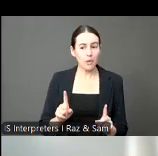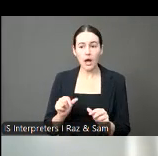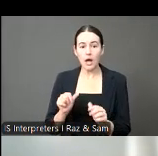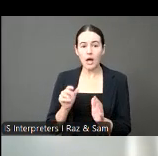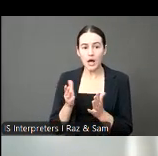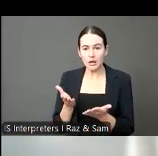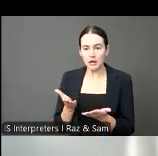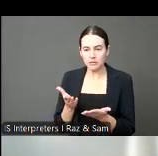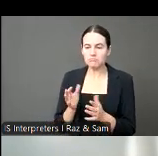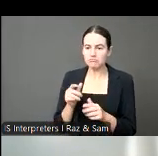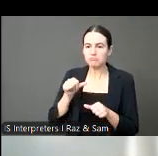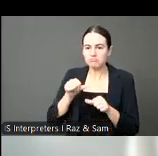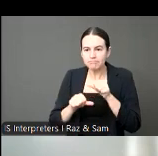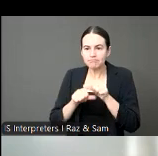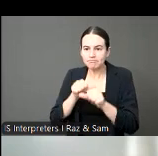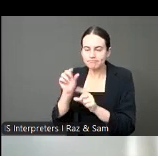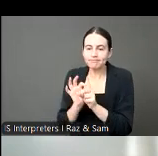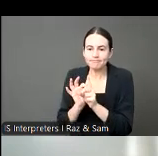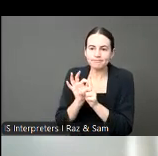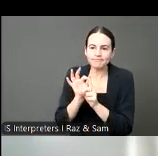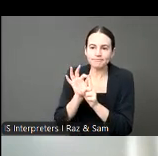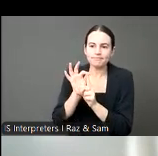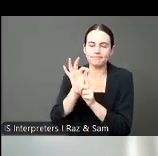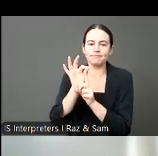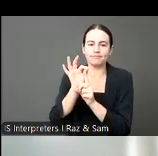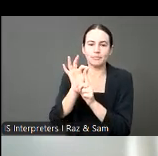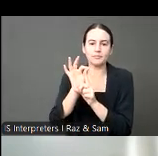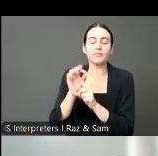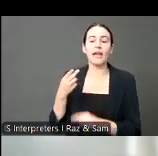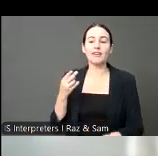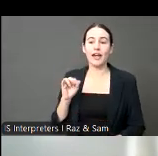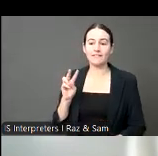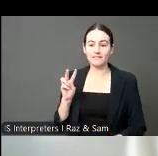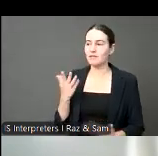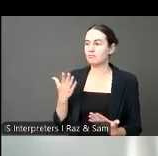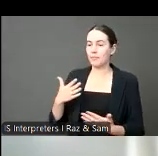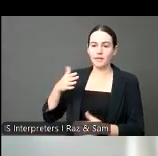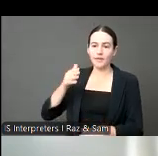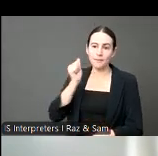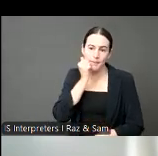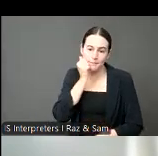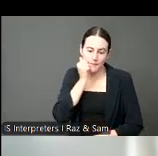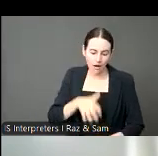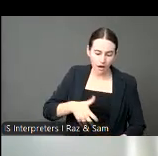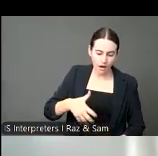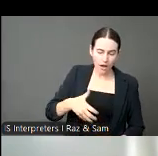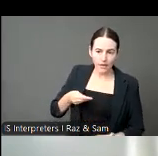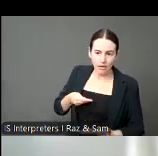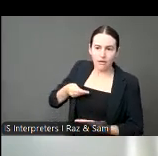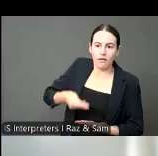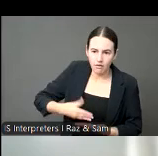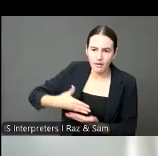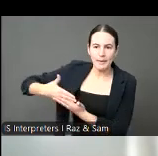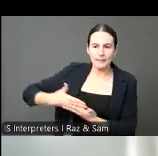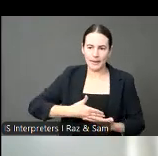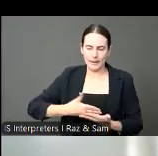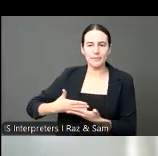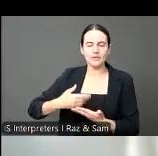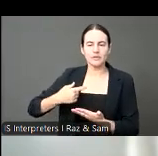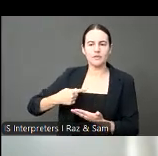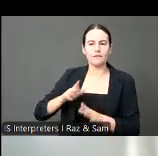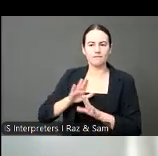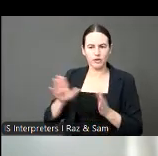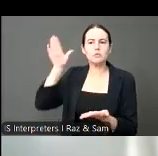HIV. E, por fim, eu queria trazer que a nossa estratégia para a eliminação de doenças ela é priorizada